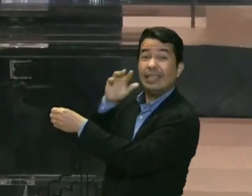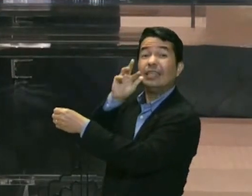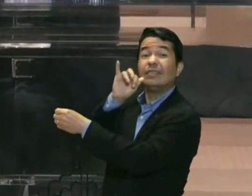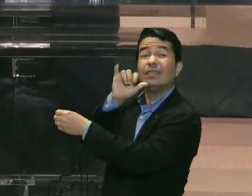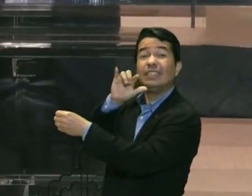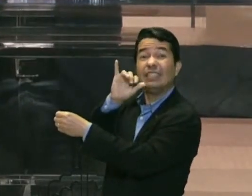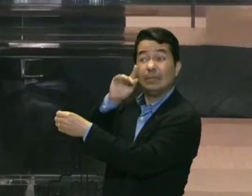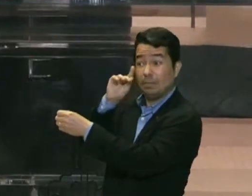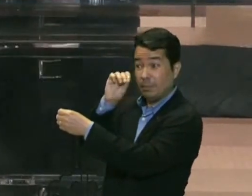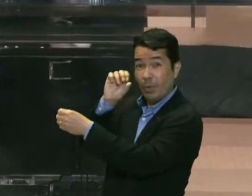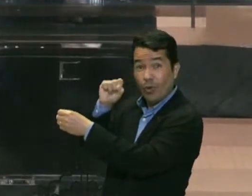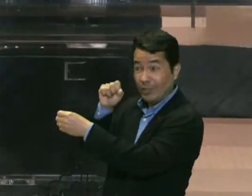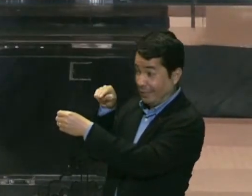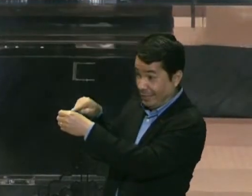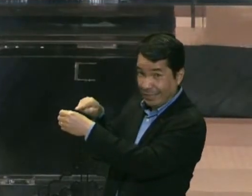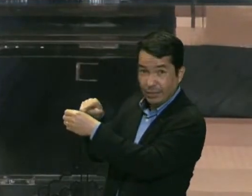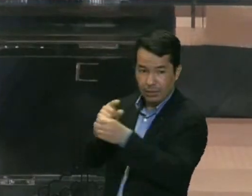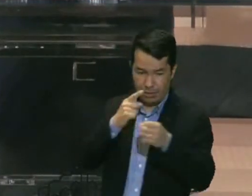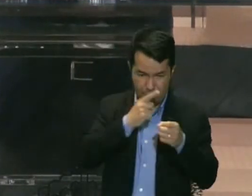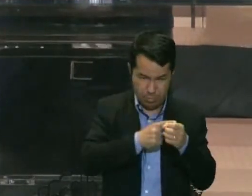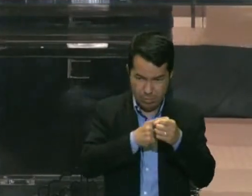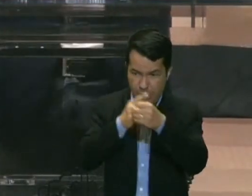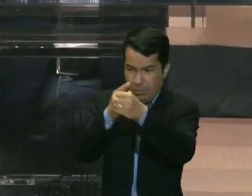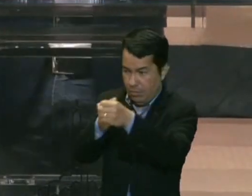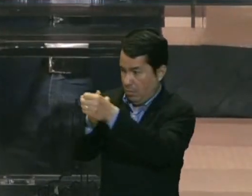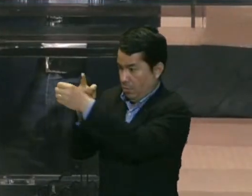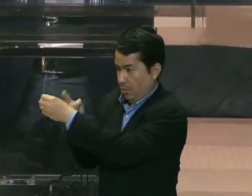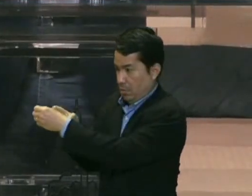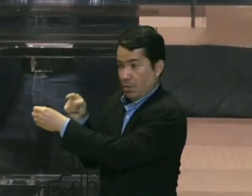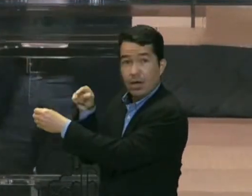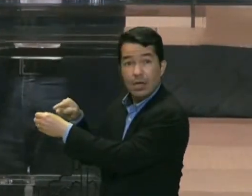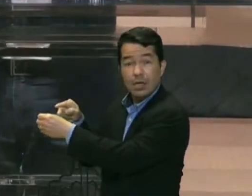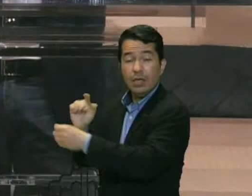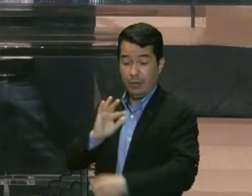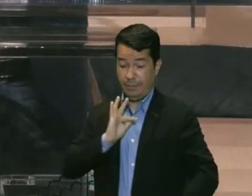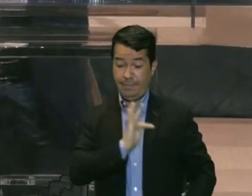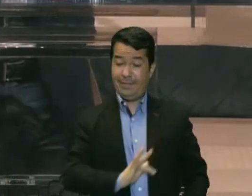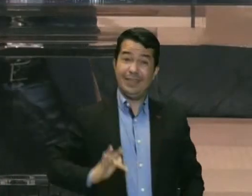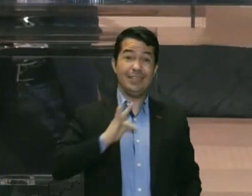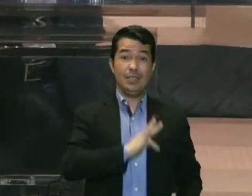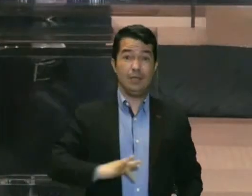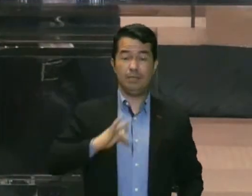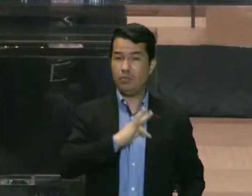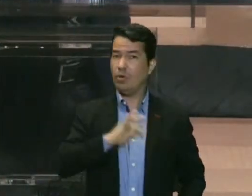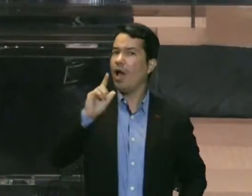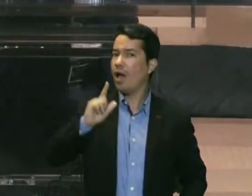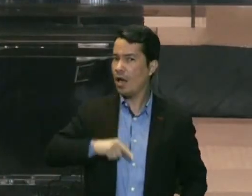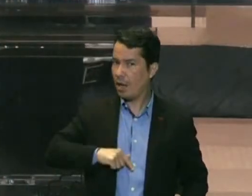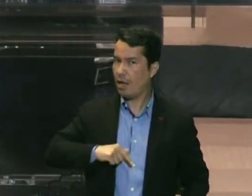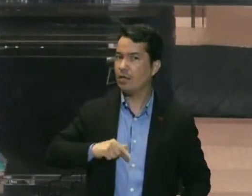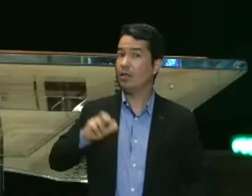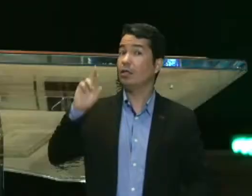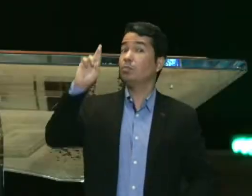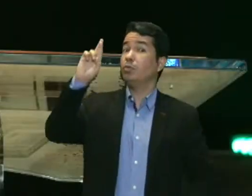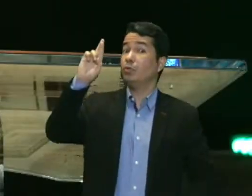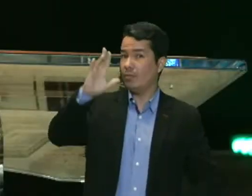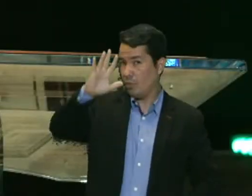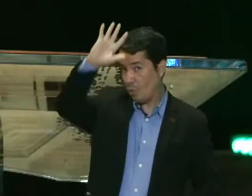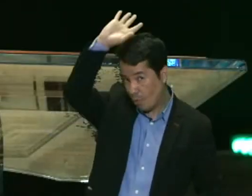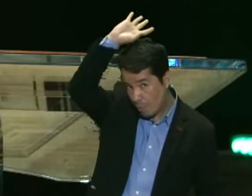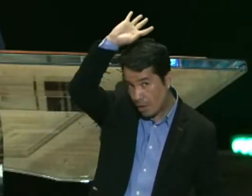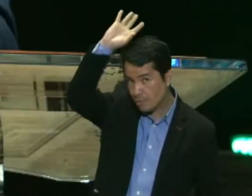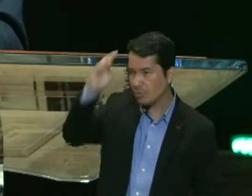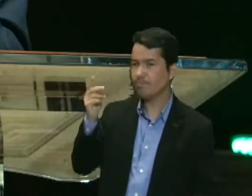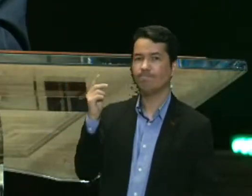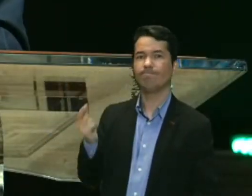Macedônia, que é colônia romana e a principal cidade daquele distrito, e ali ficamos vários dias.